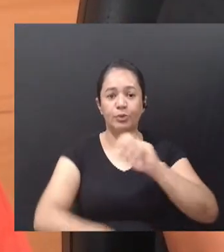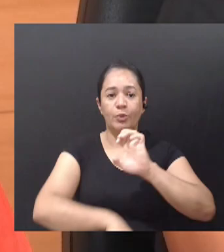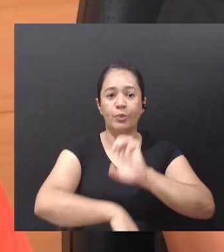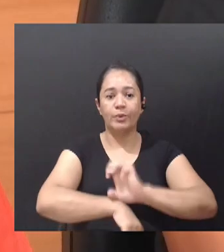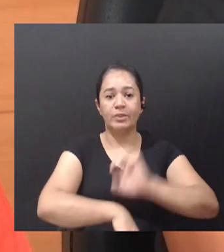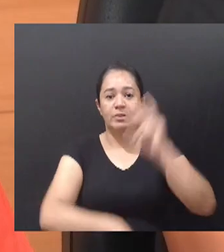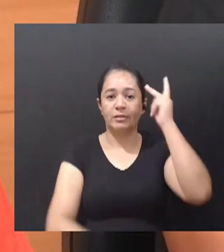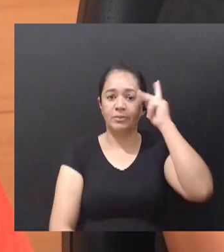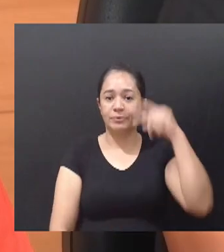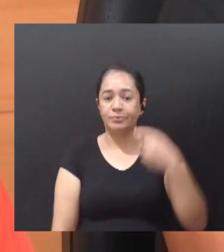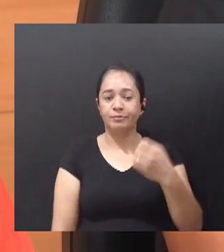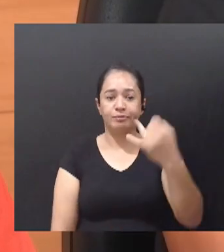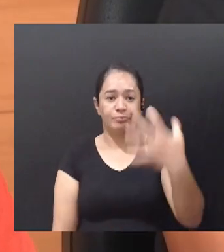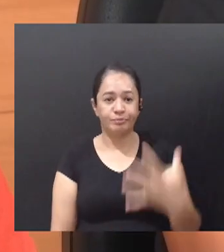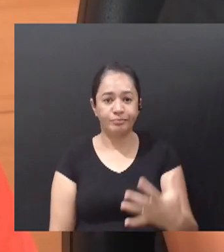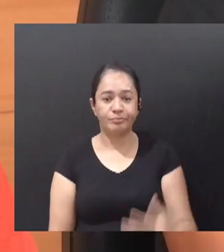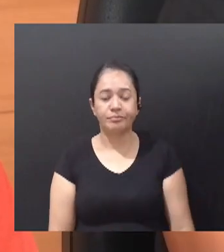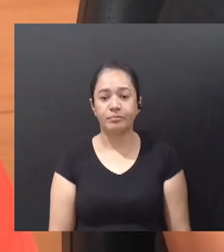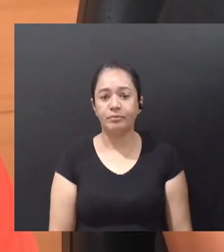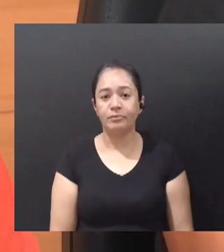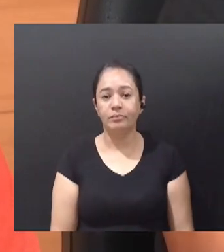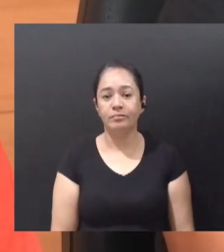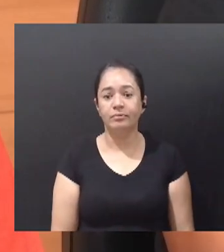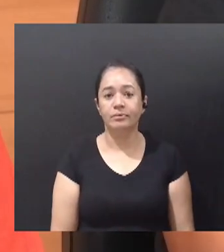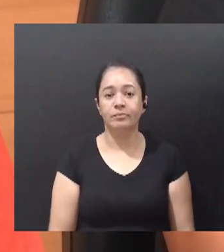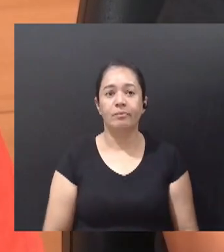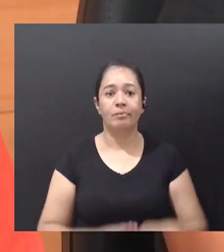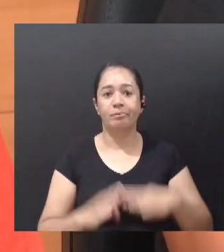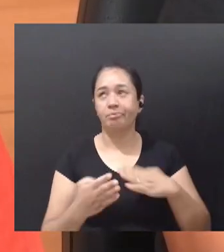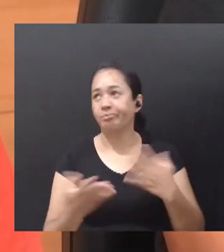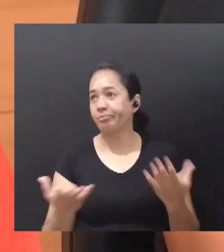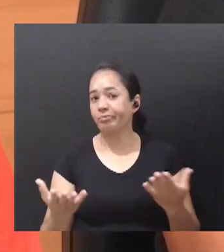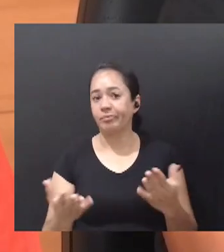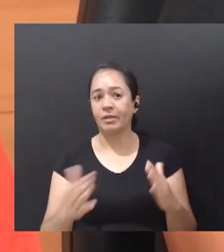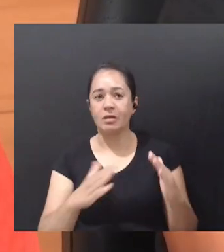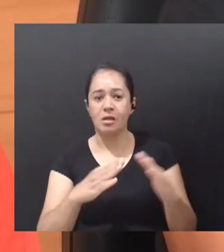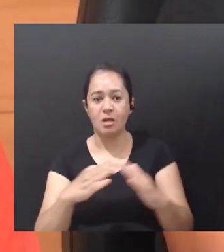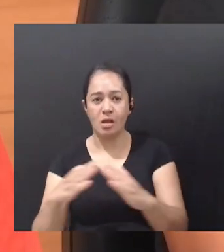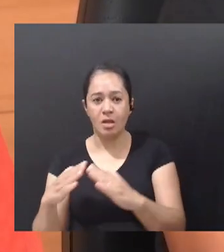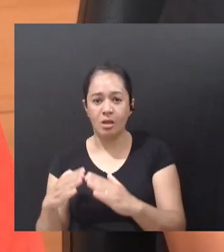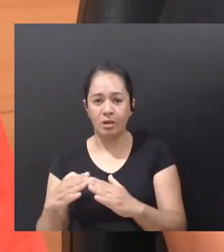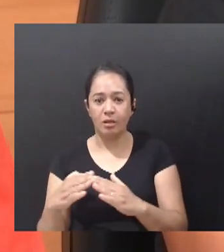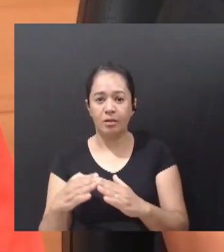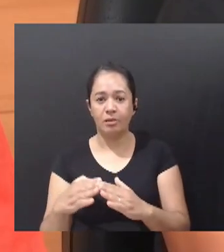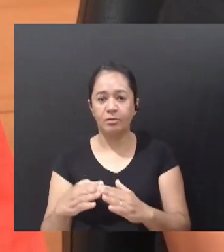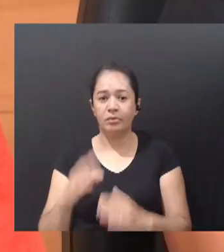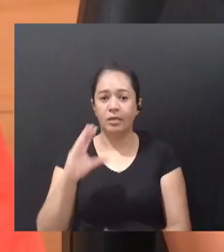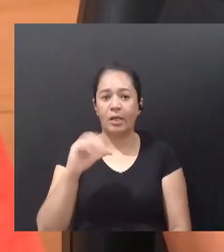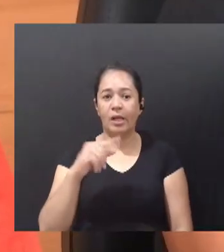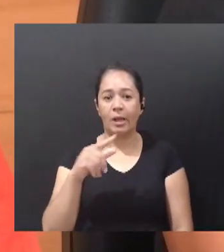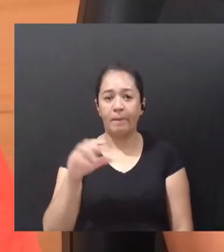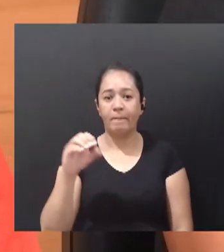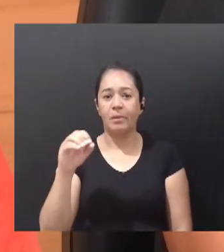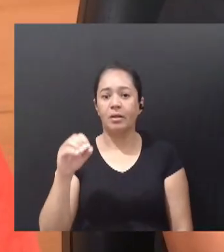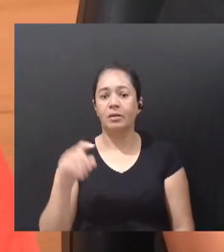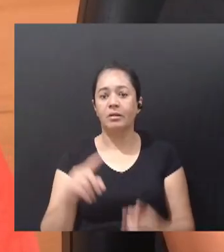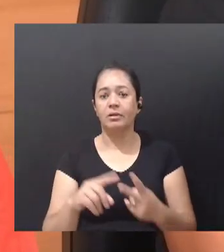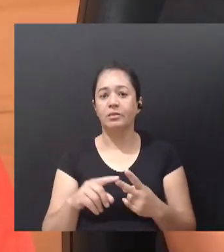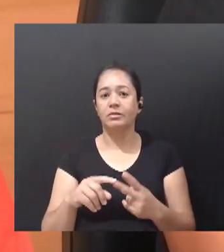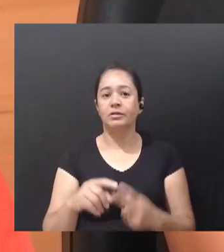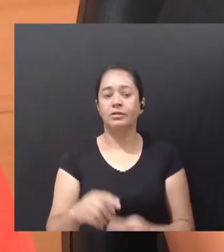cita bairros aí, quebradas aí, né? Capão Redondo, Cidade de